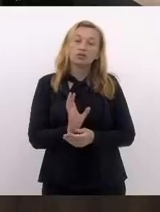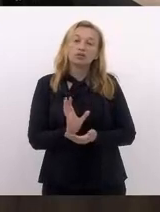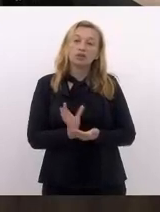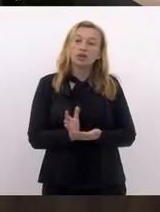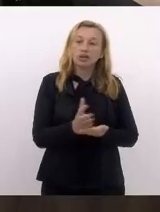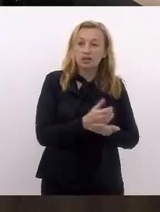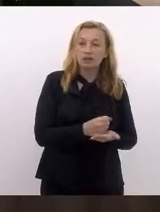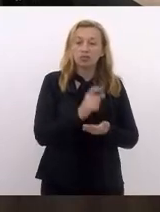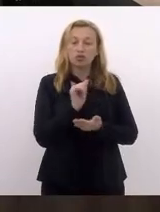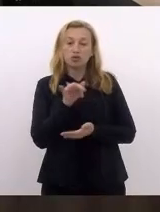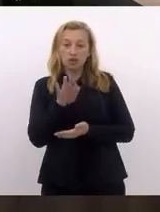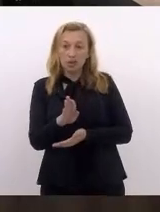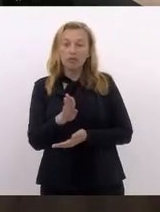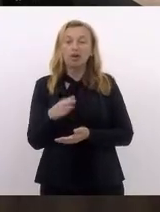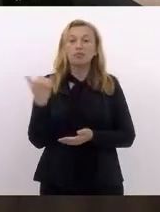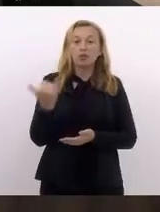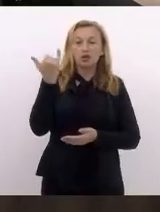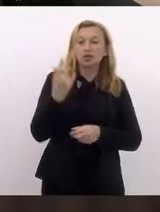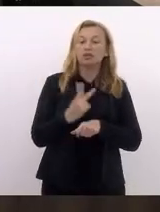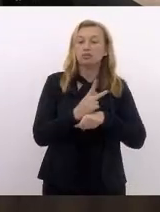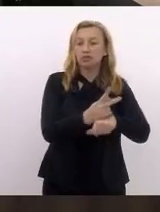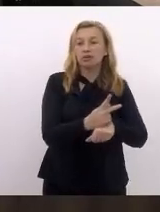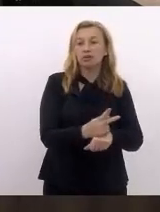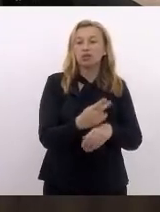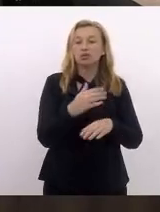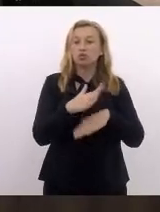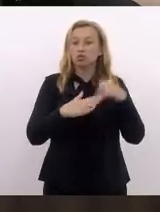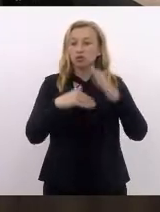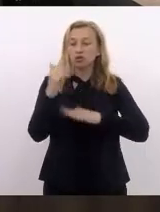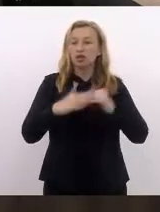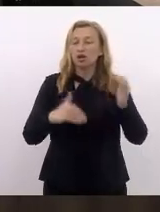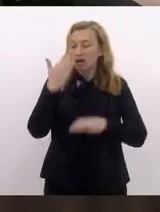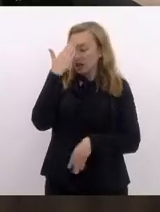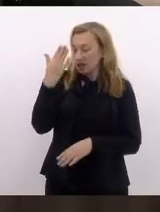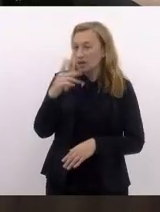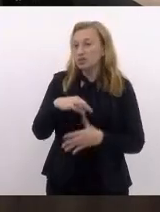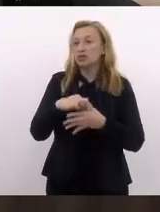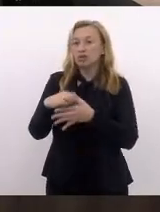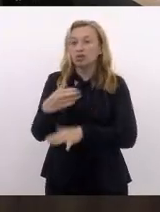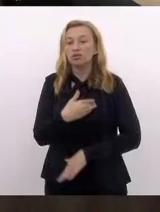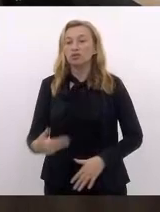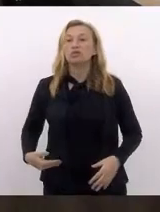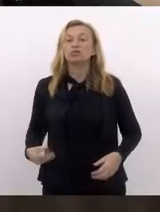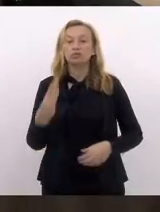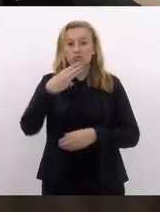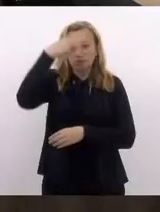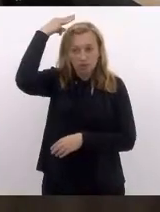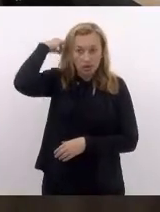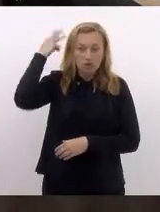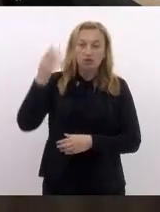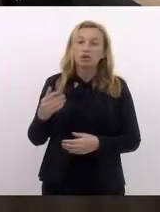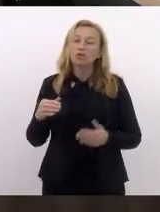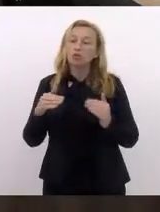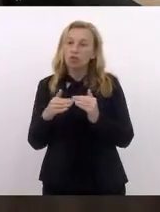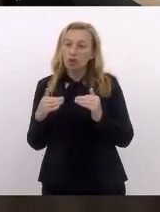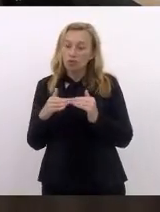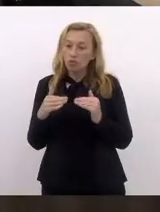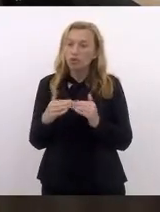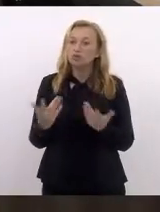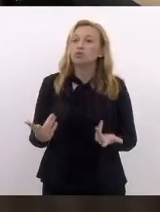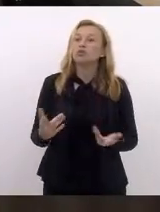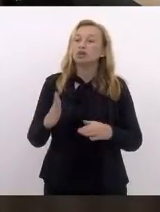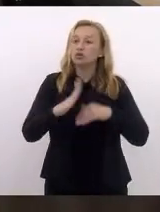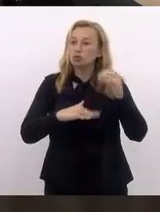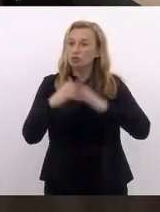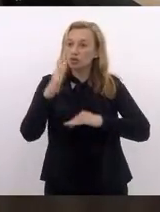que esses profissionais sejam contemplados então eu agradeço ao linda do governo Márcio Pacheco contribuiu com esse acordo para que os profissionais